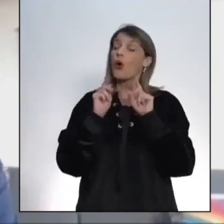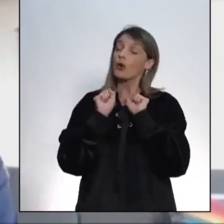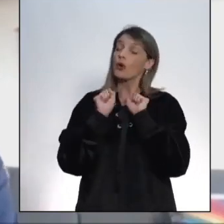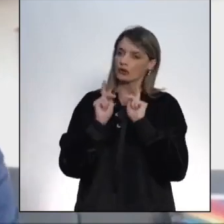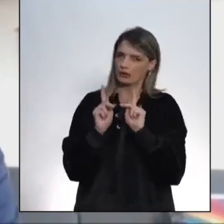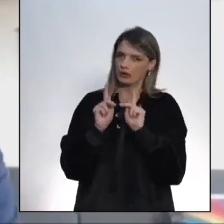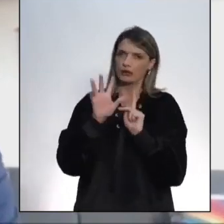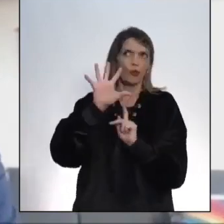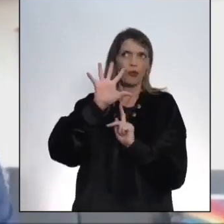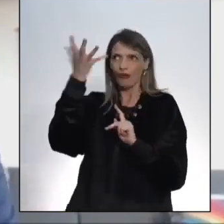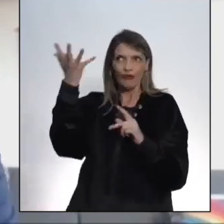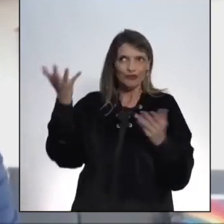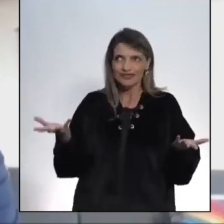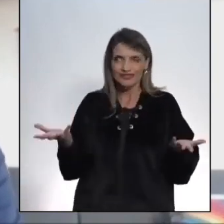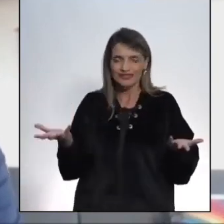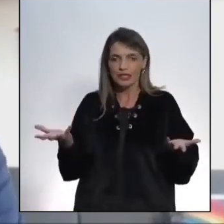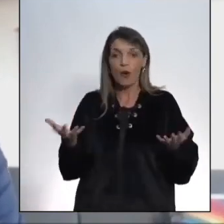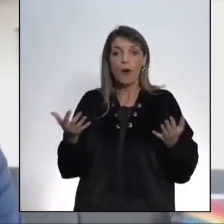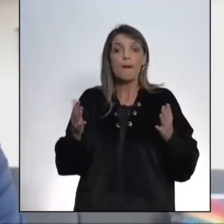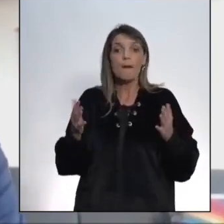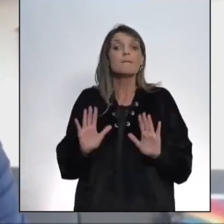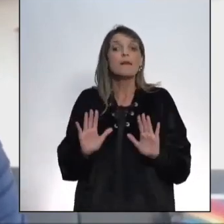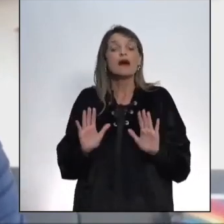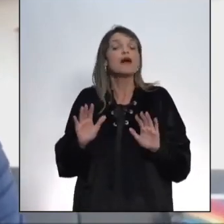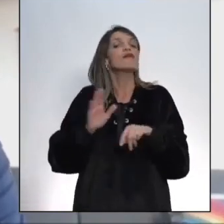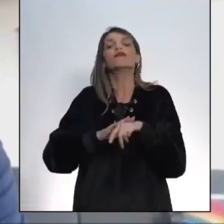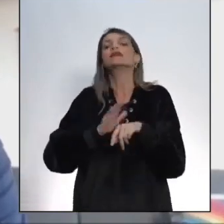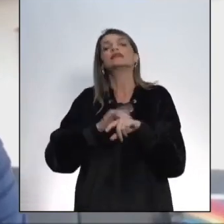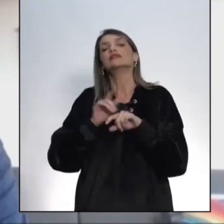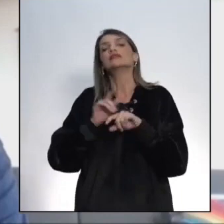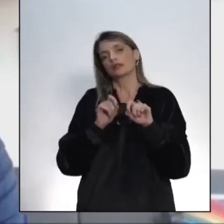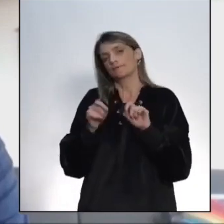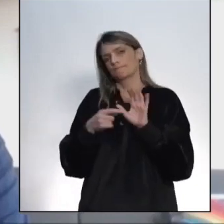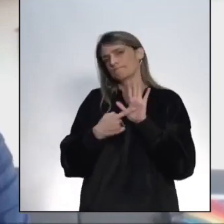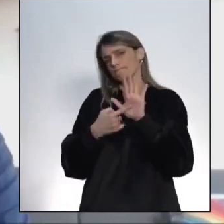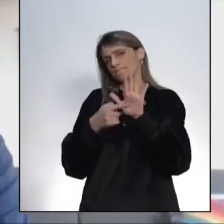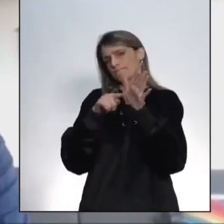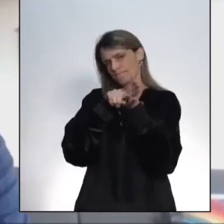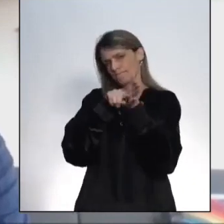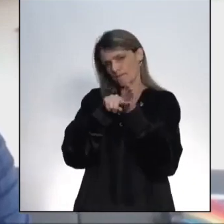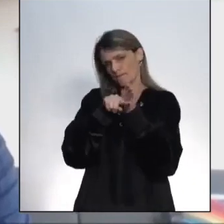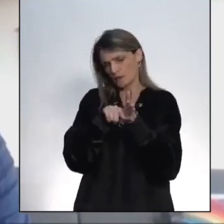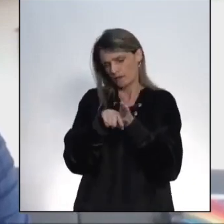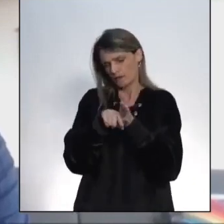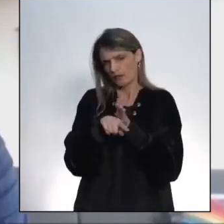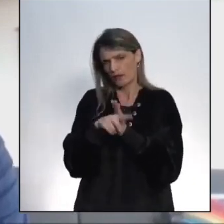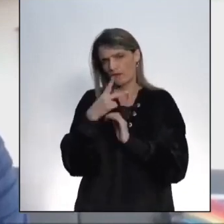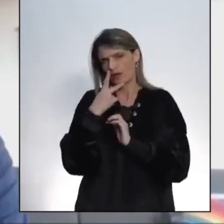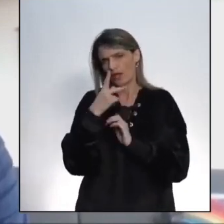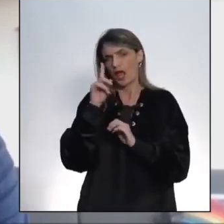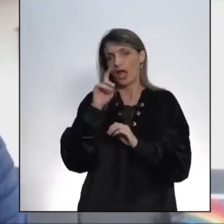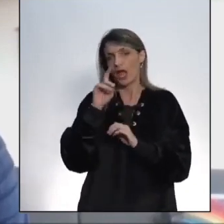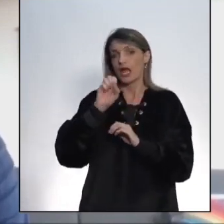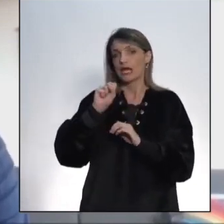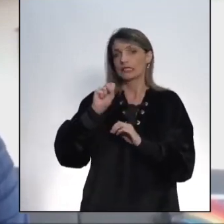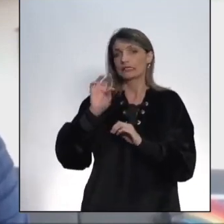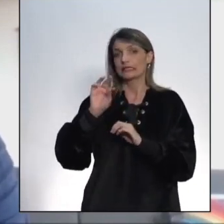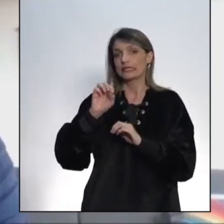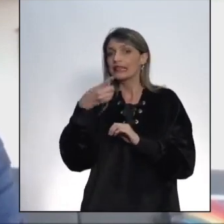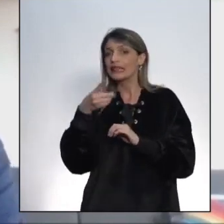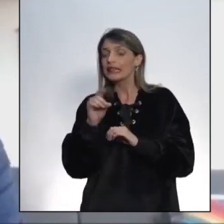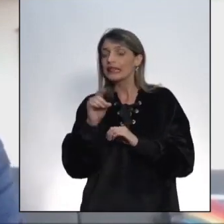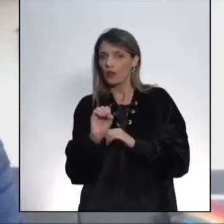claro, né, na apresentação da pesquisa que a gente comentou lá no Estadão, fala sobre isso,